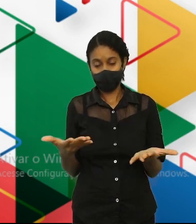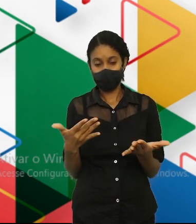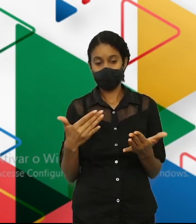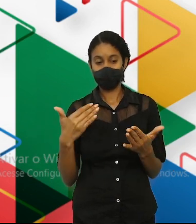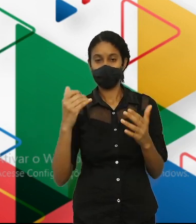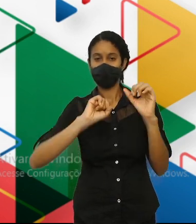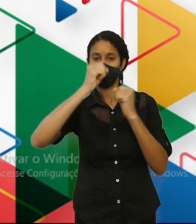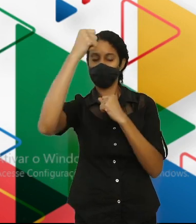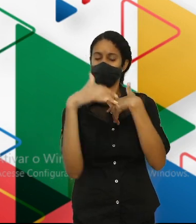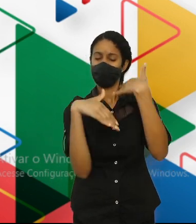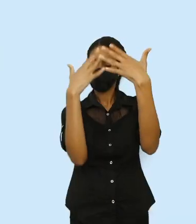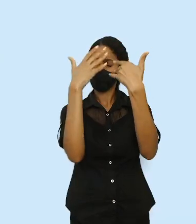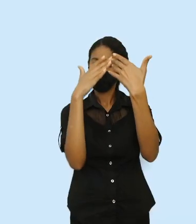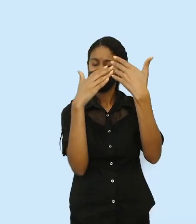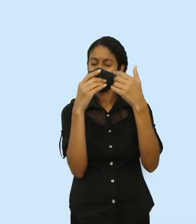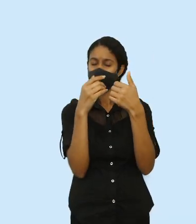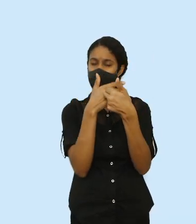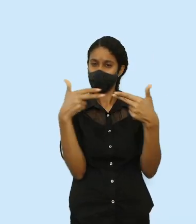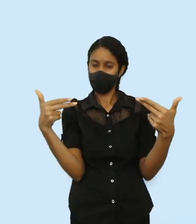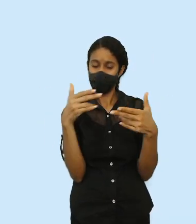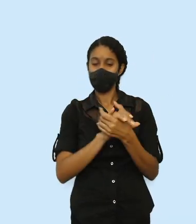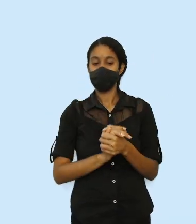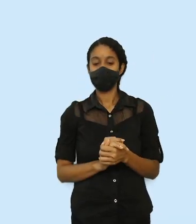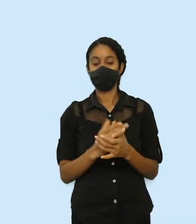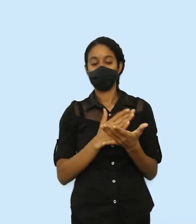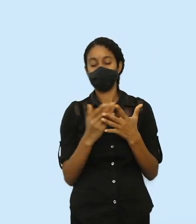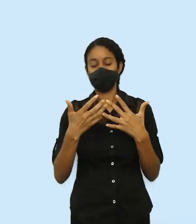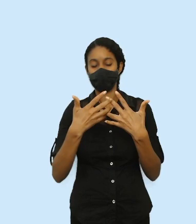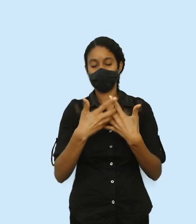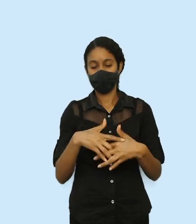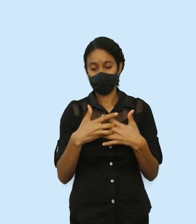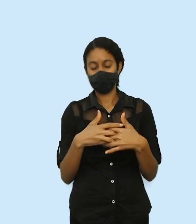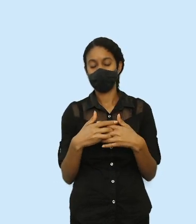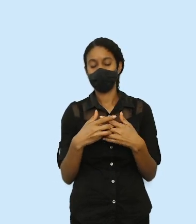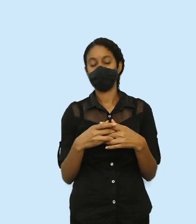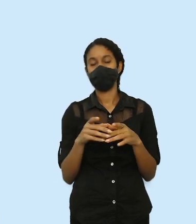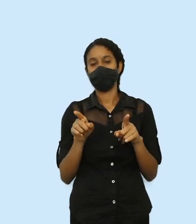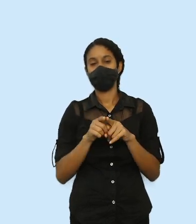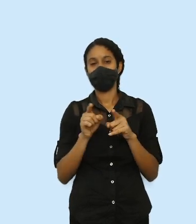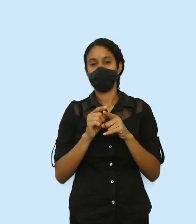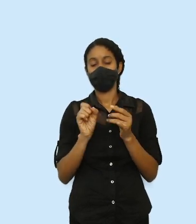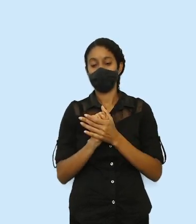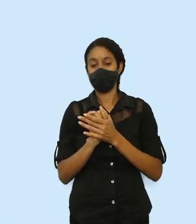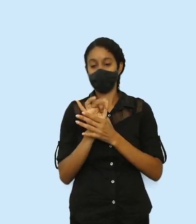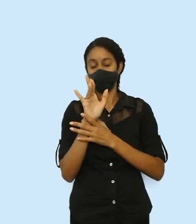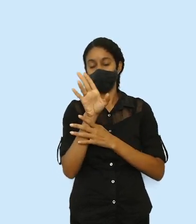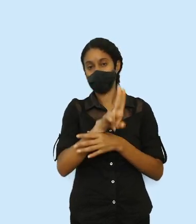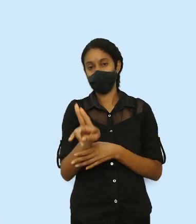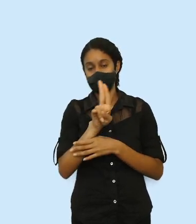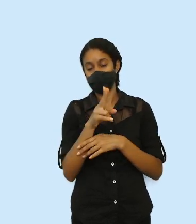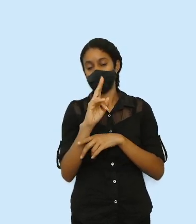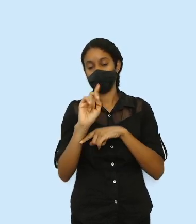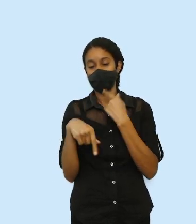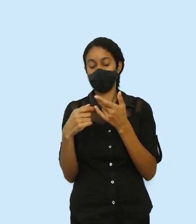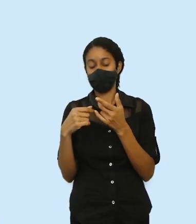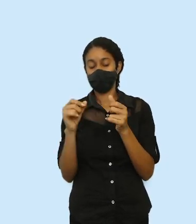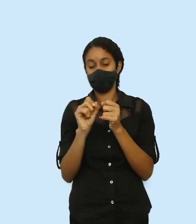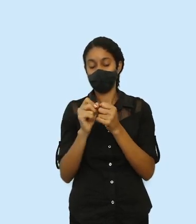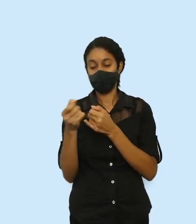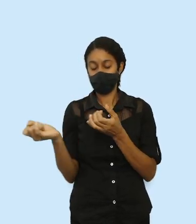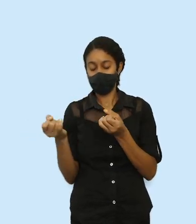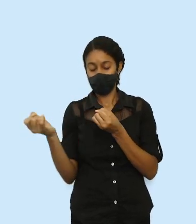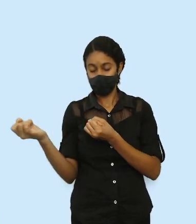vários espaços. Enquanto a gente começa com a mecanização, o TA, a força a vapor, e a gente passa para a produção em escala, linha